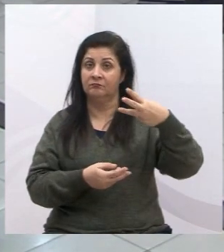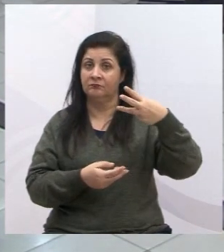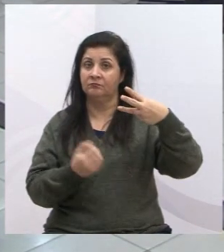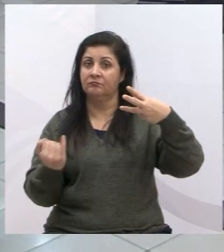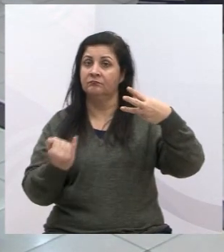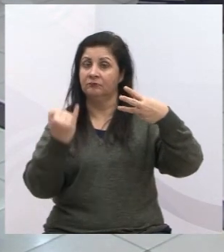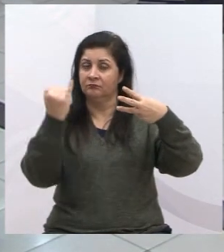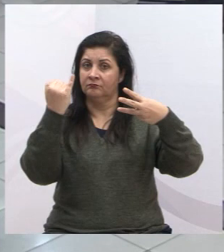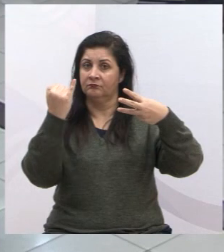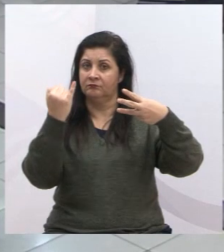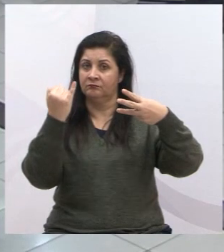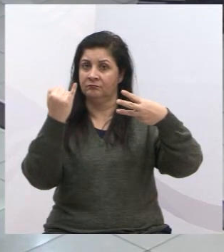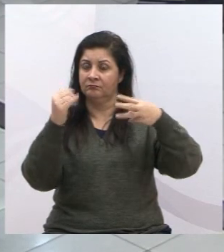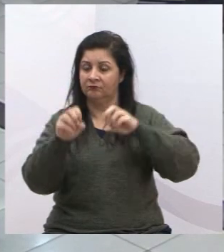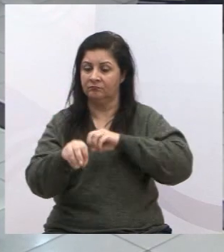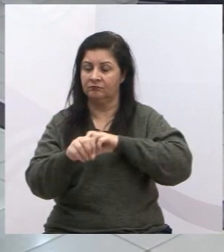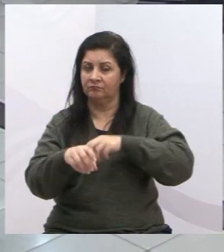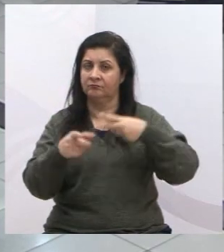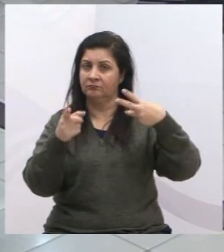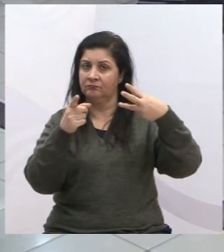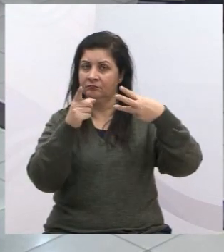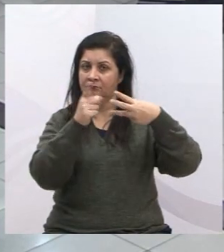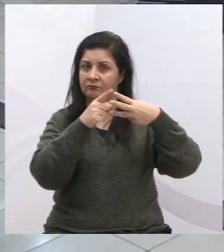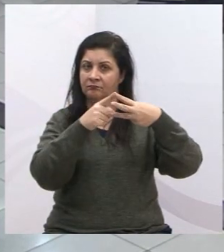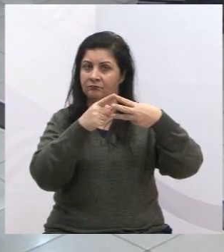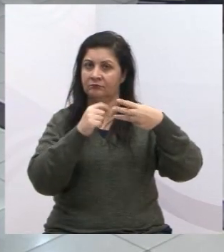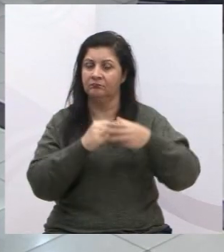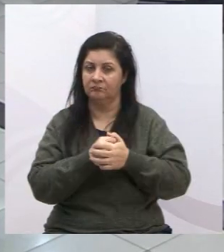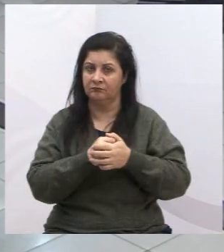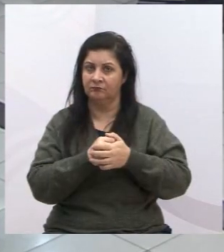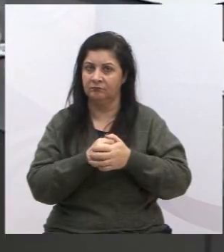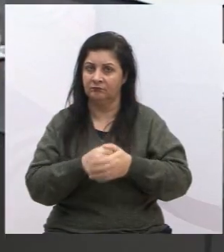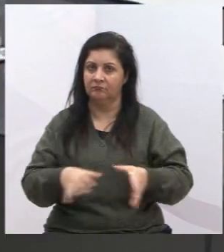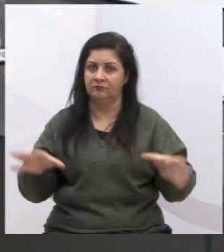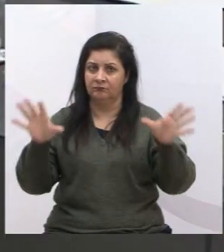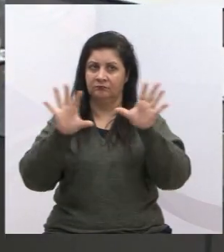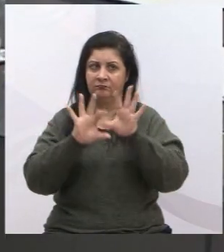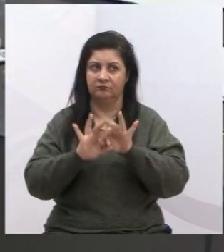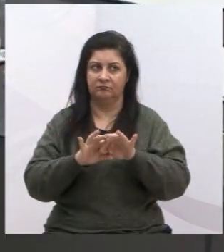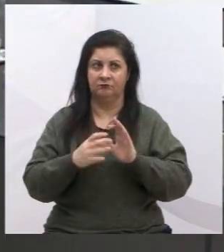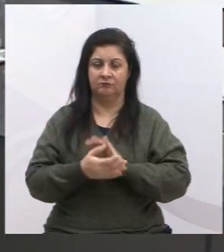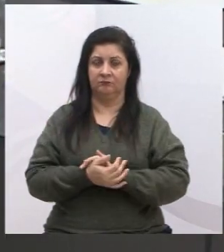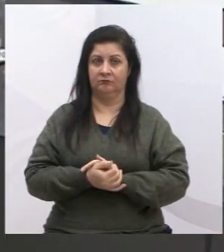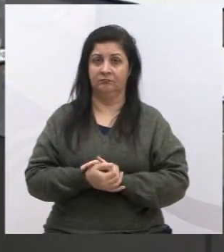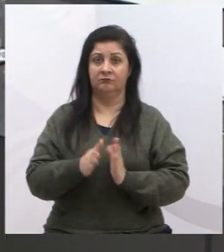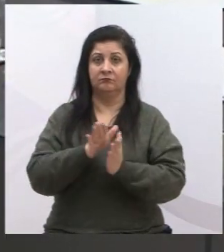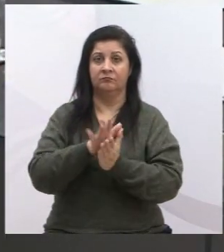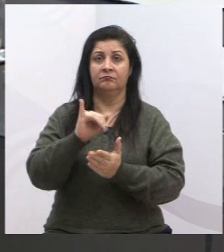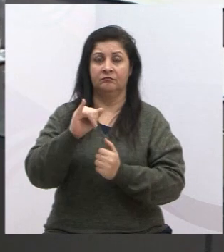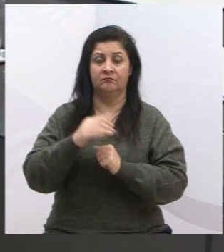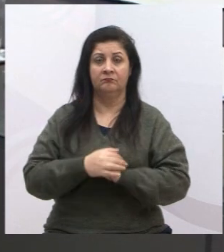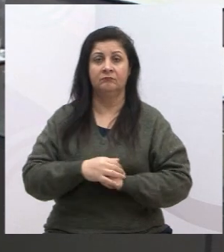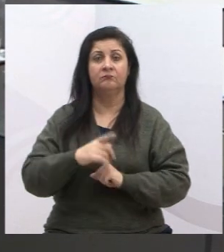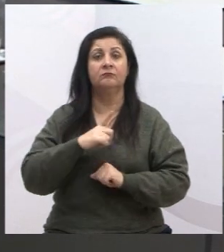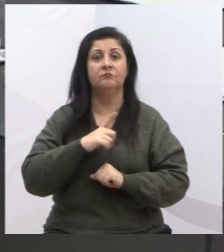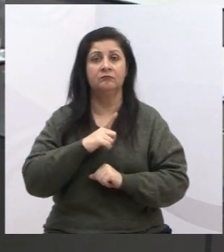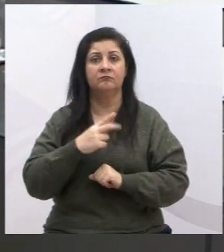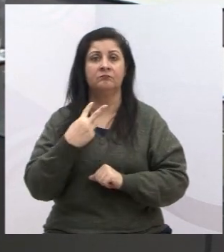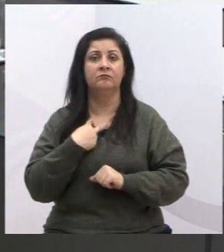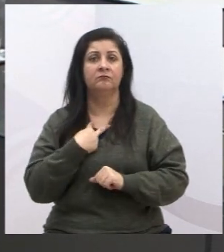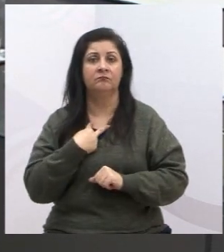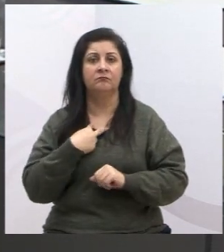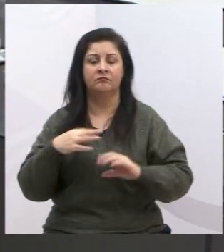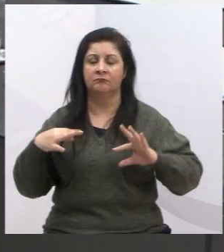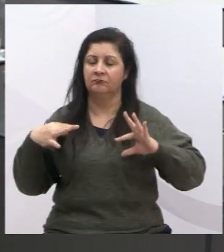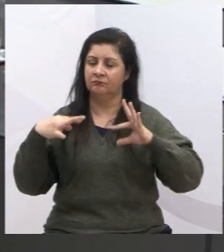política pública educacional. Primeiro, a universalização. Eu acredito que hoje em Jacareí tem vaga para todas